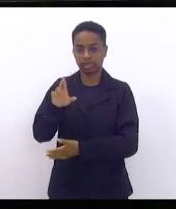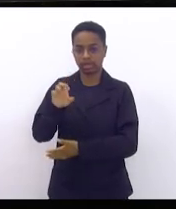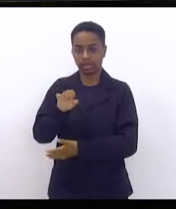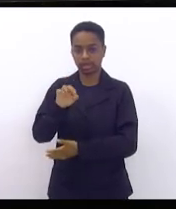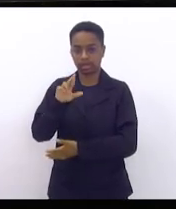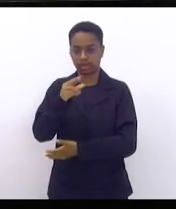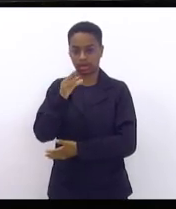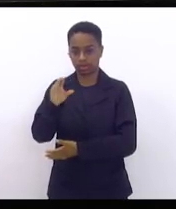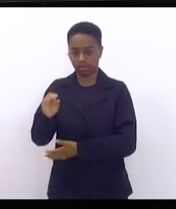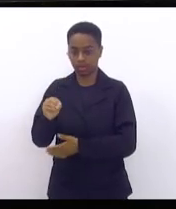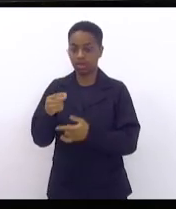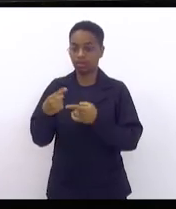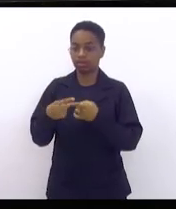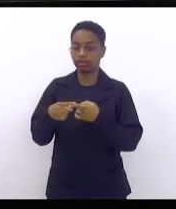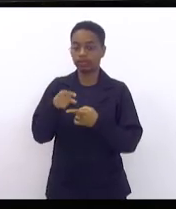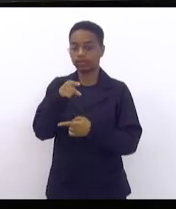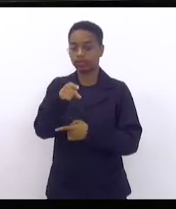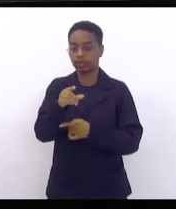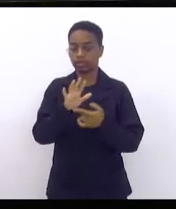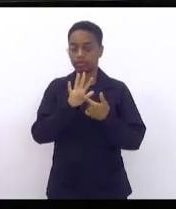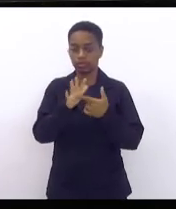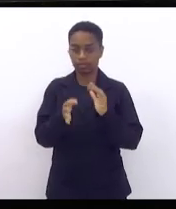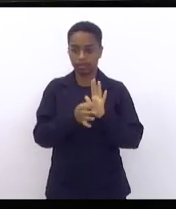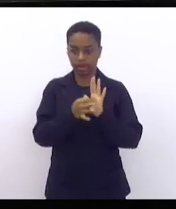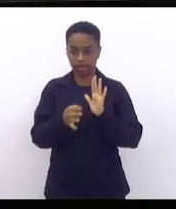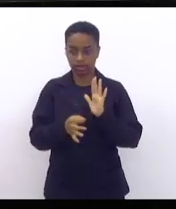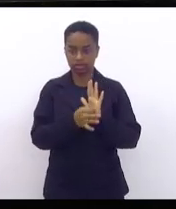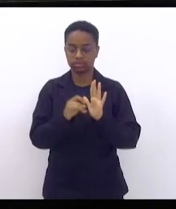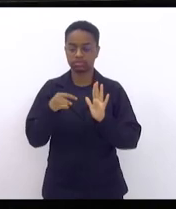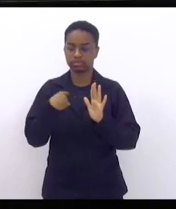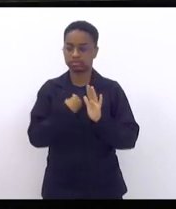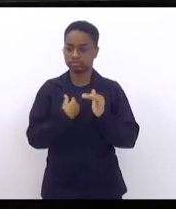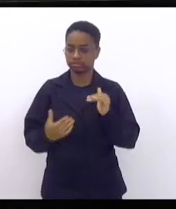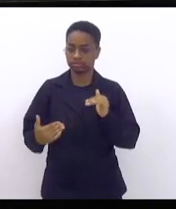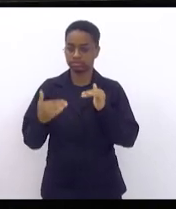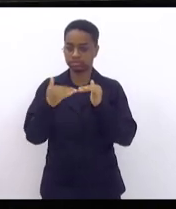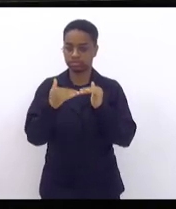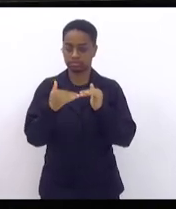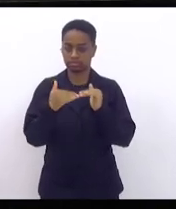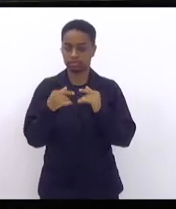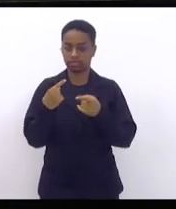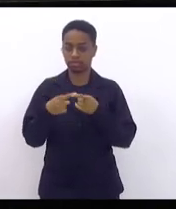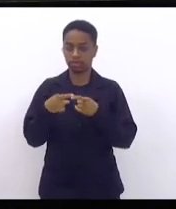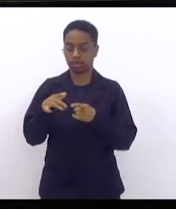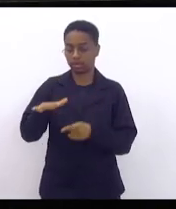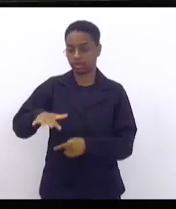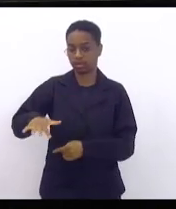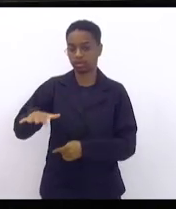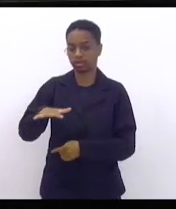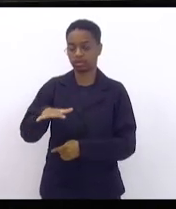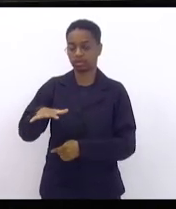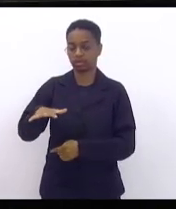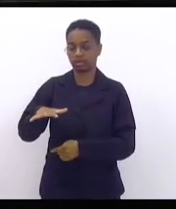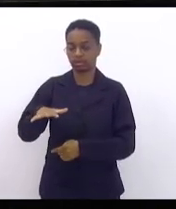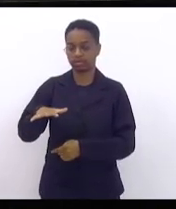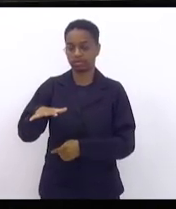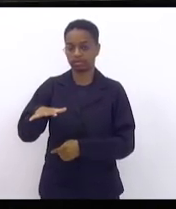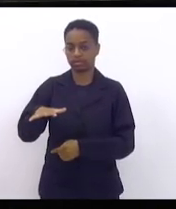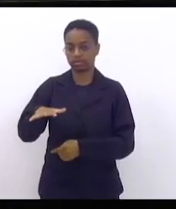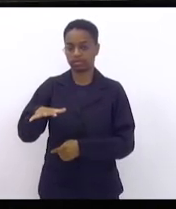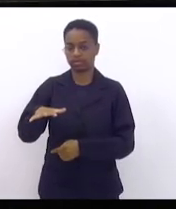vossa excelência inclusive deu parecer para nós favorável o Terreirão do Samba que é